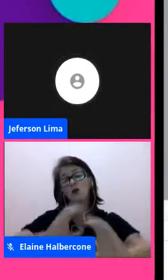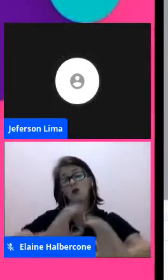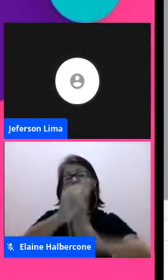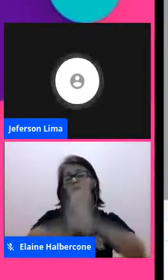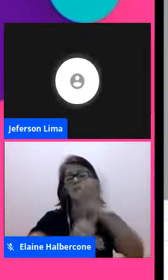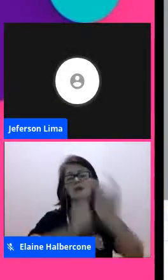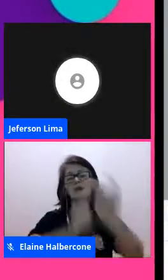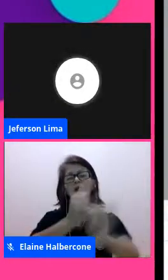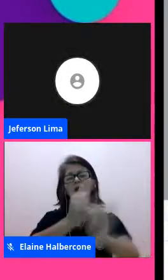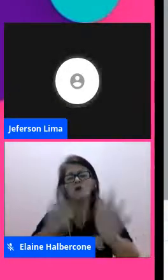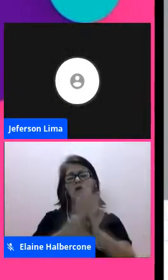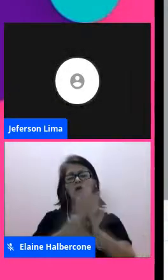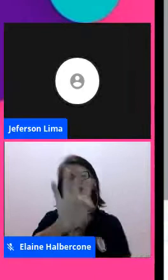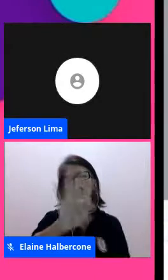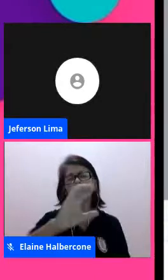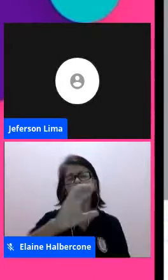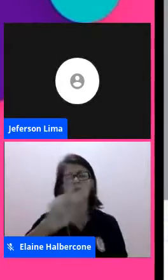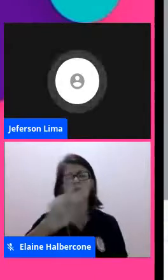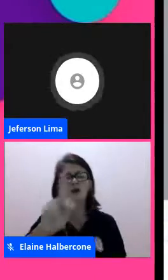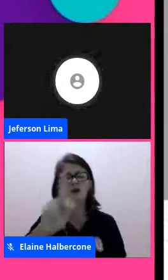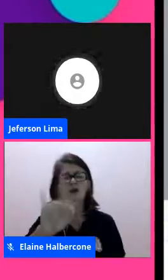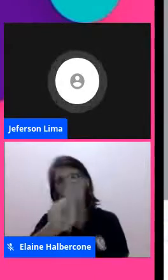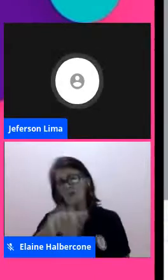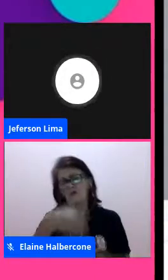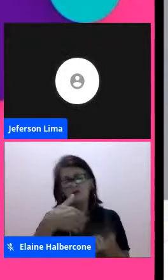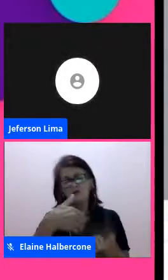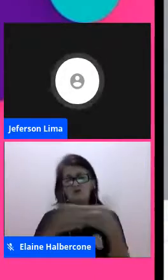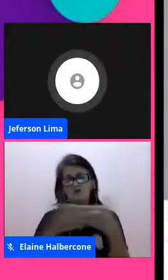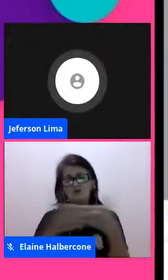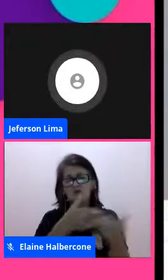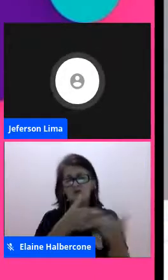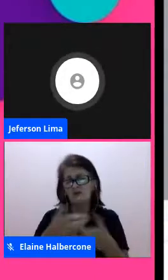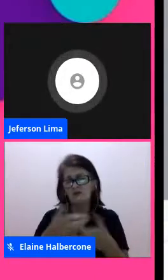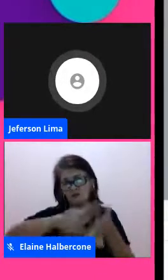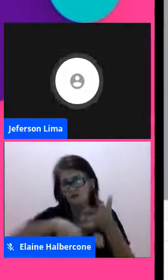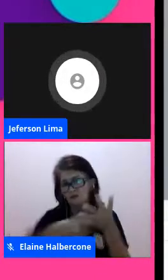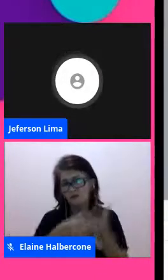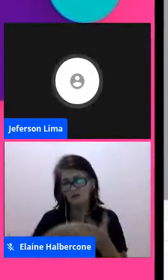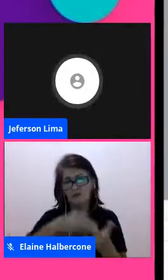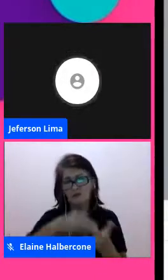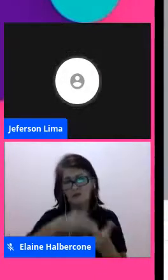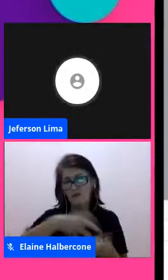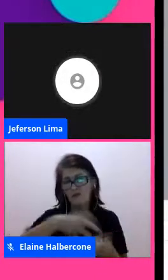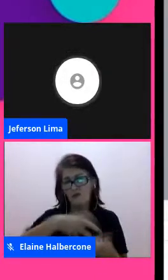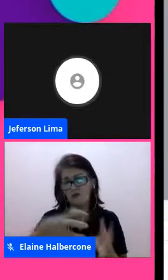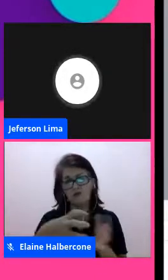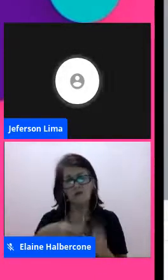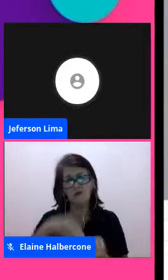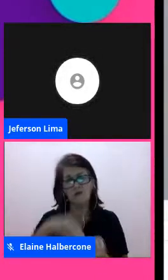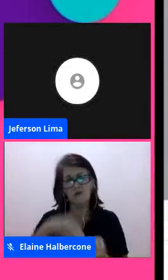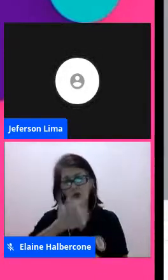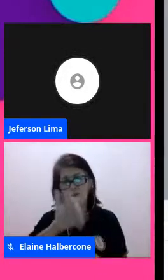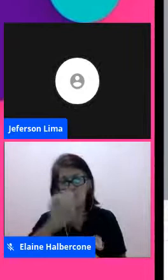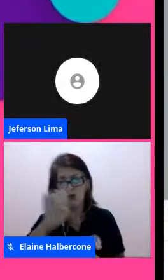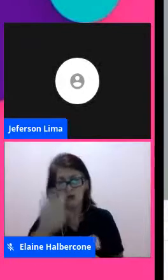mesmo, TCP, IP e por aí vai. Entenderam? Então o JSON é só essa formazinha aqui bonitinha de transmitir os